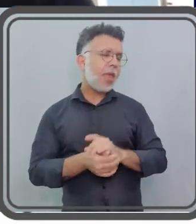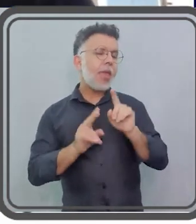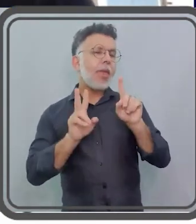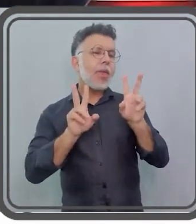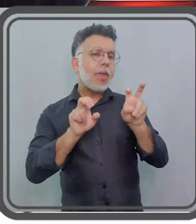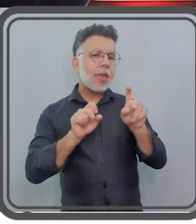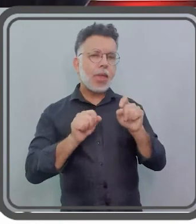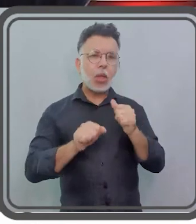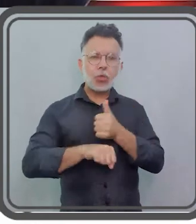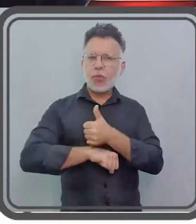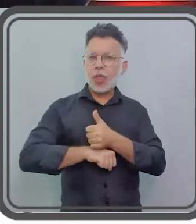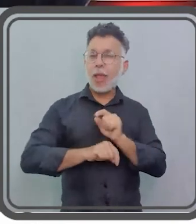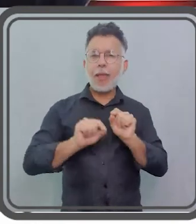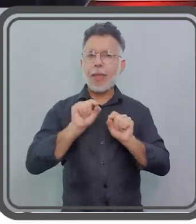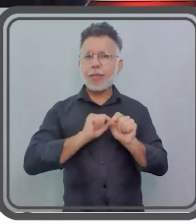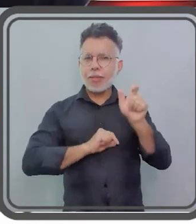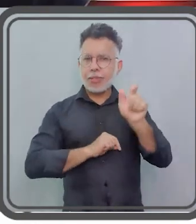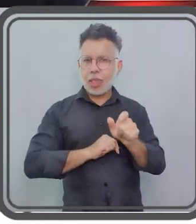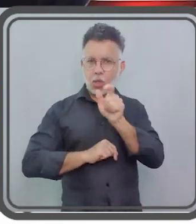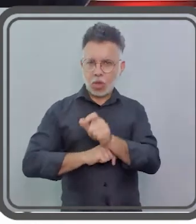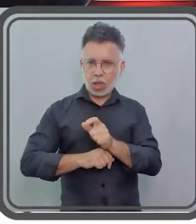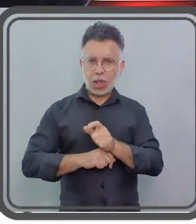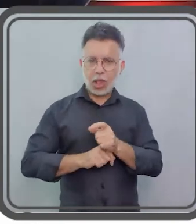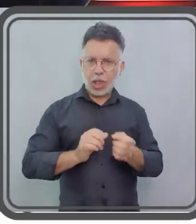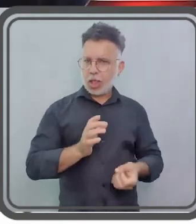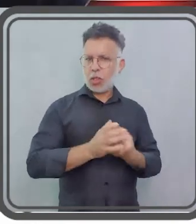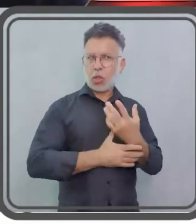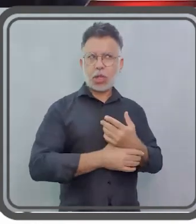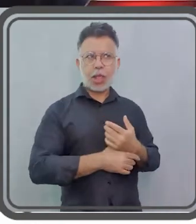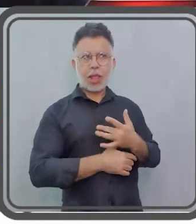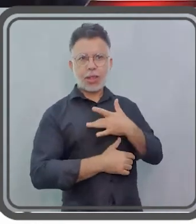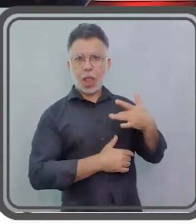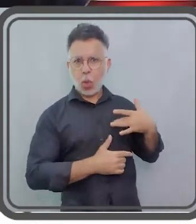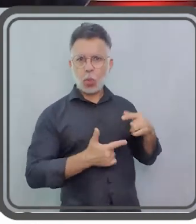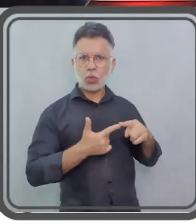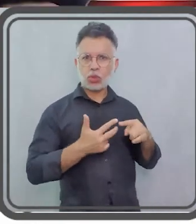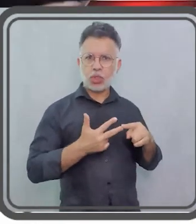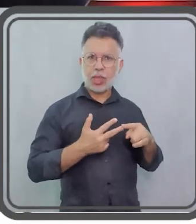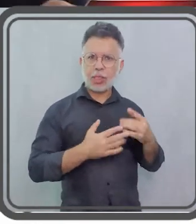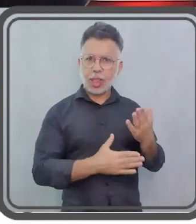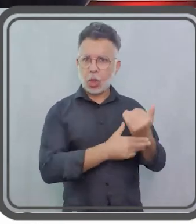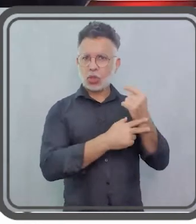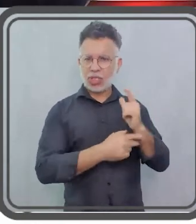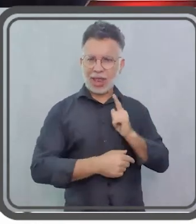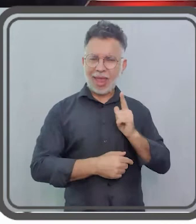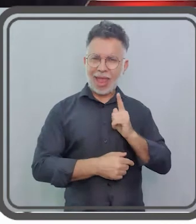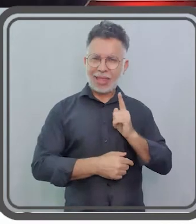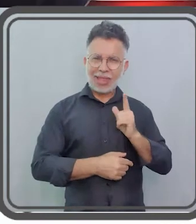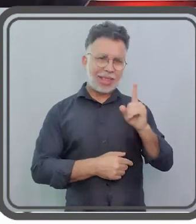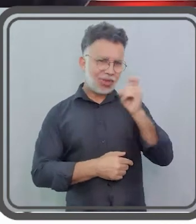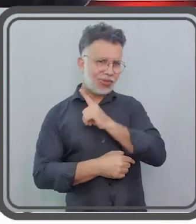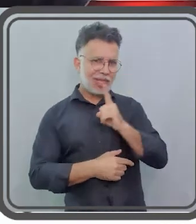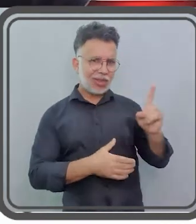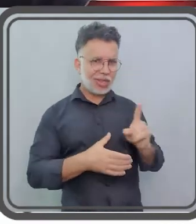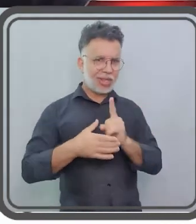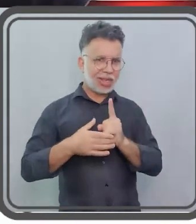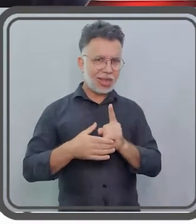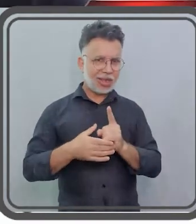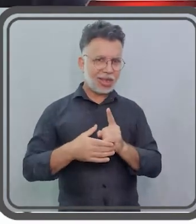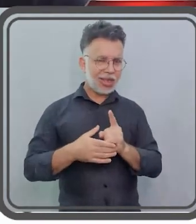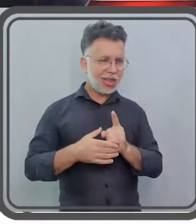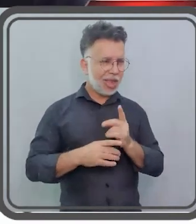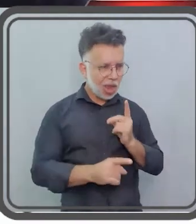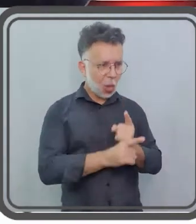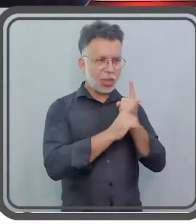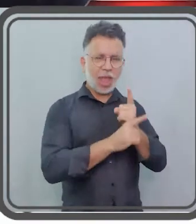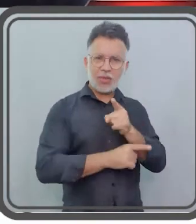deste mercado, quem são? Eles vêm da área de saúde, vêm da área de tecnologia? É difícil encontrar? Se tivesse que dar dicas para quem está procurando emprego agora e